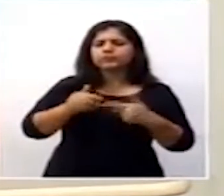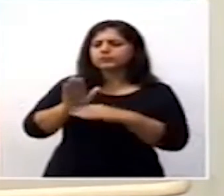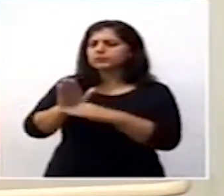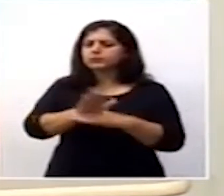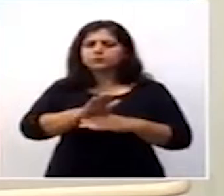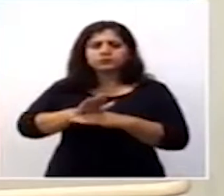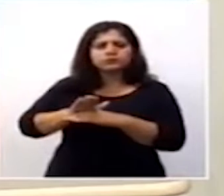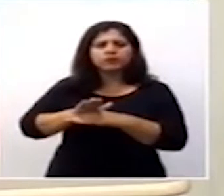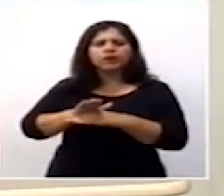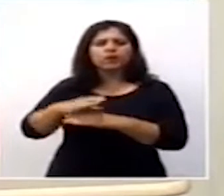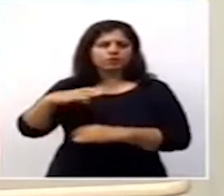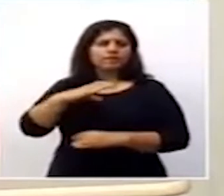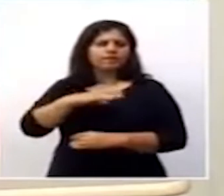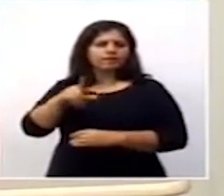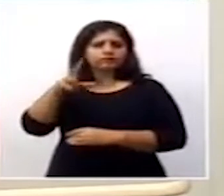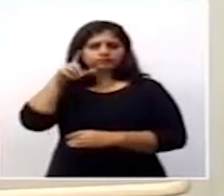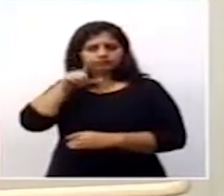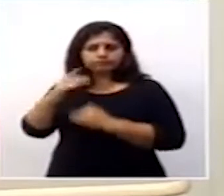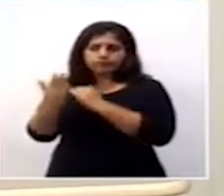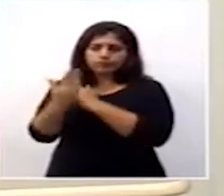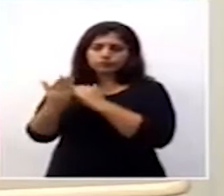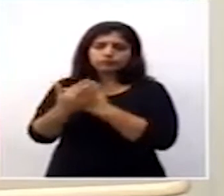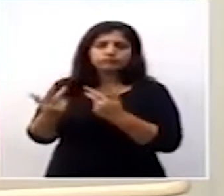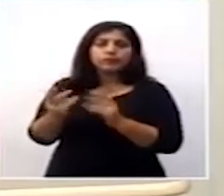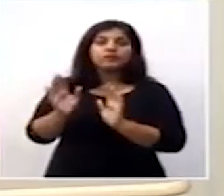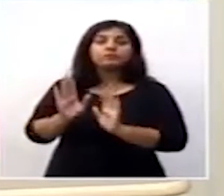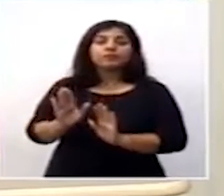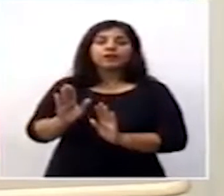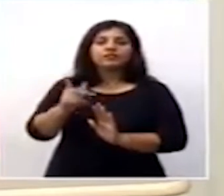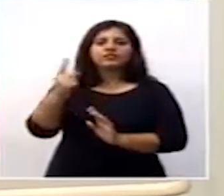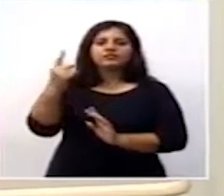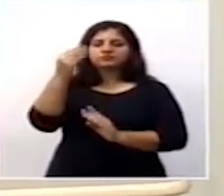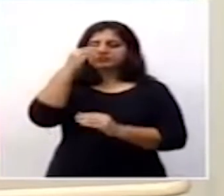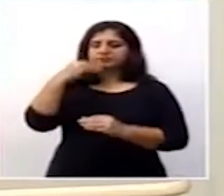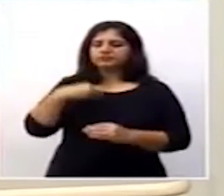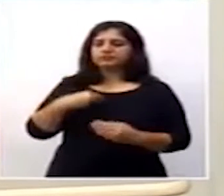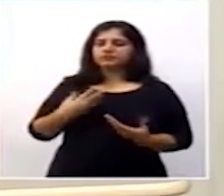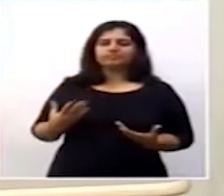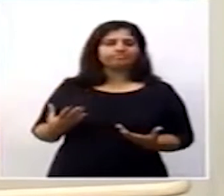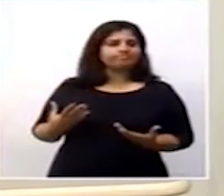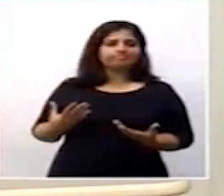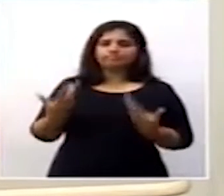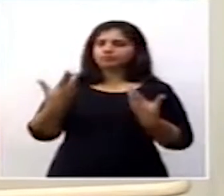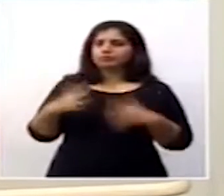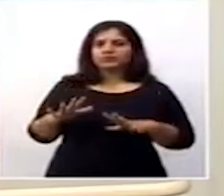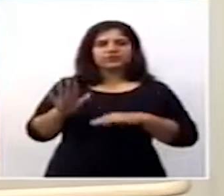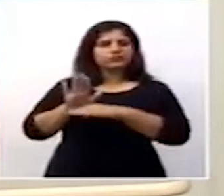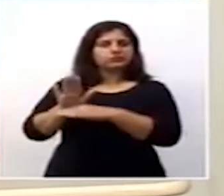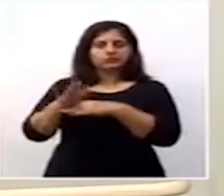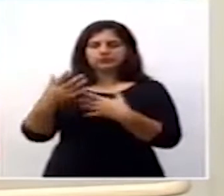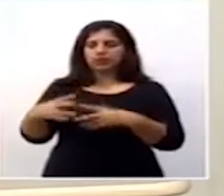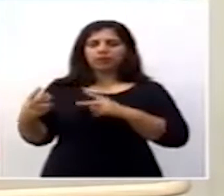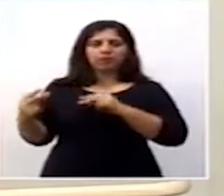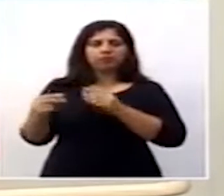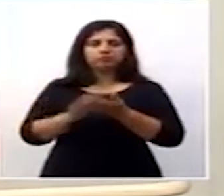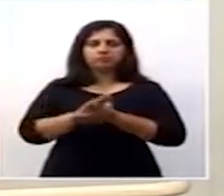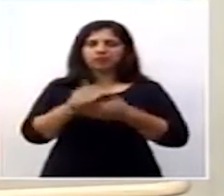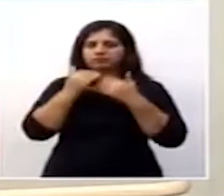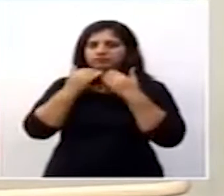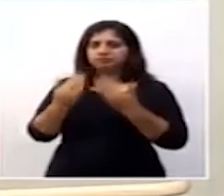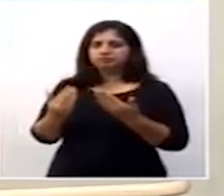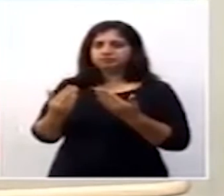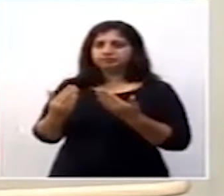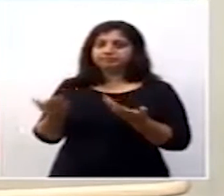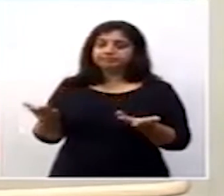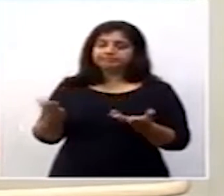ajudar o Tonho, para conquistar o Tonho, mas esse sempre tratava ele mal, não queria ele perto, não queria nem papo com o